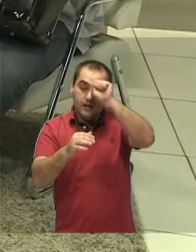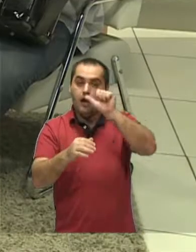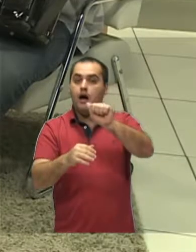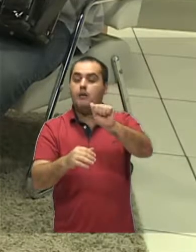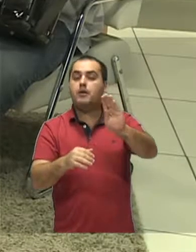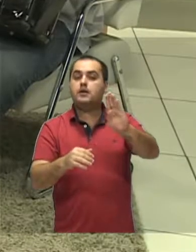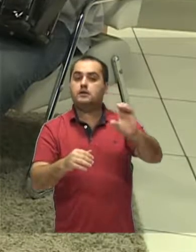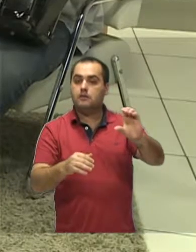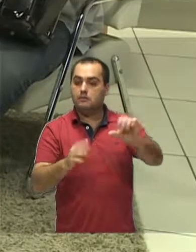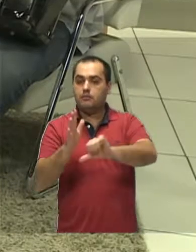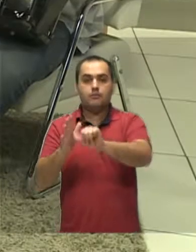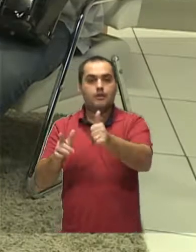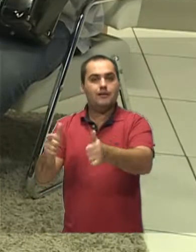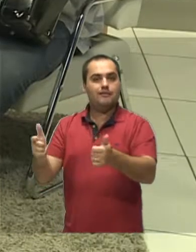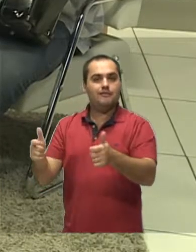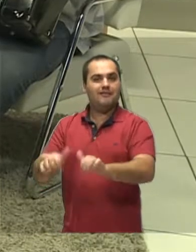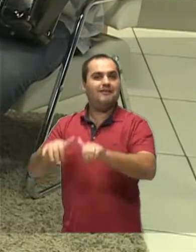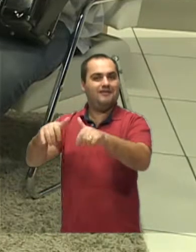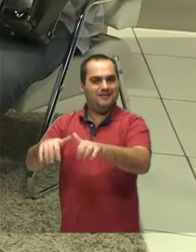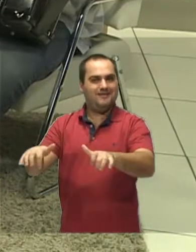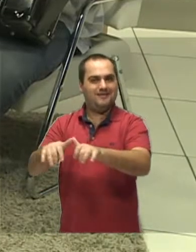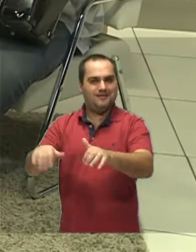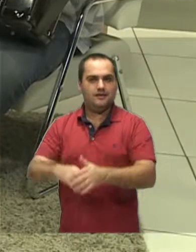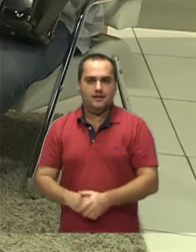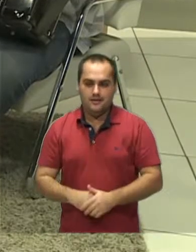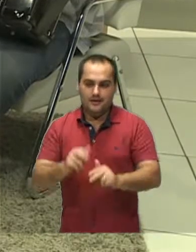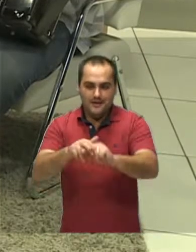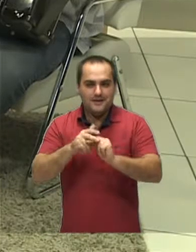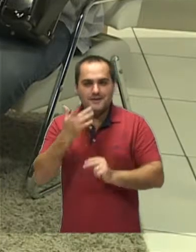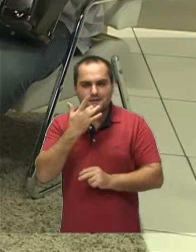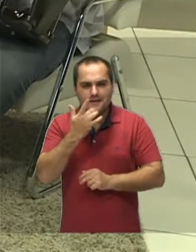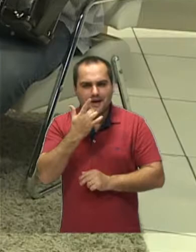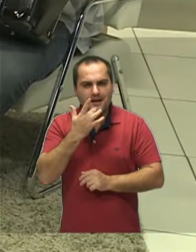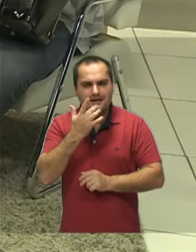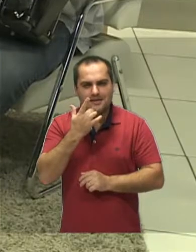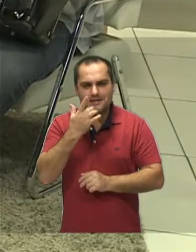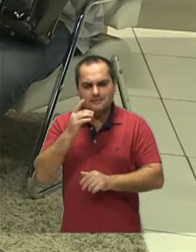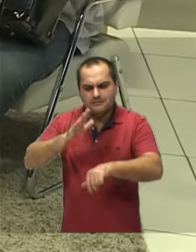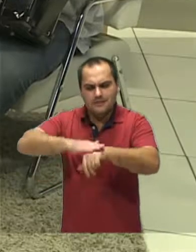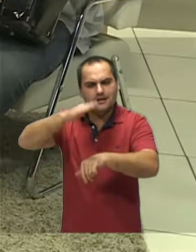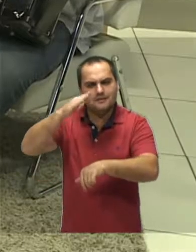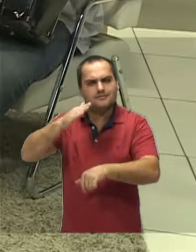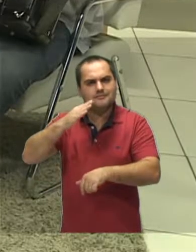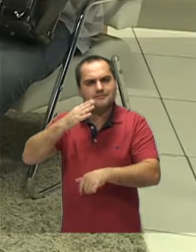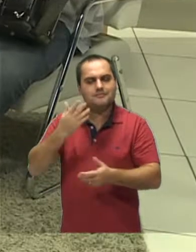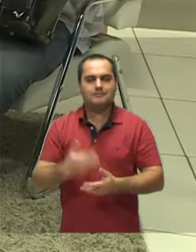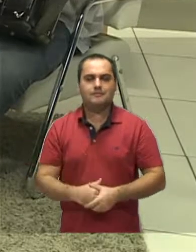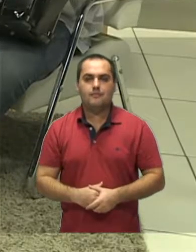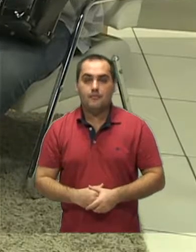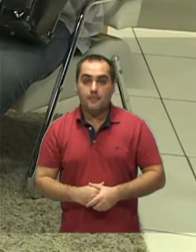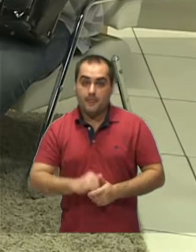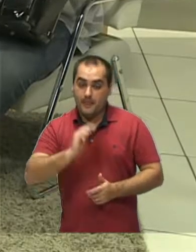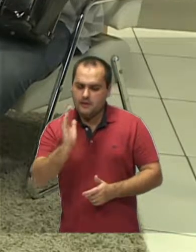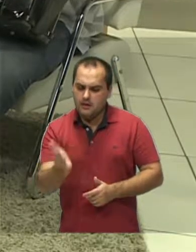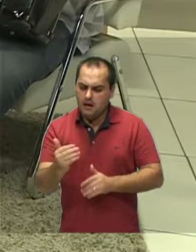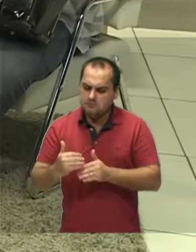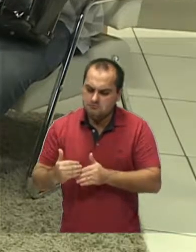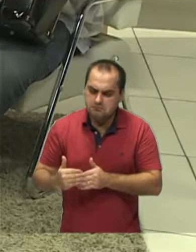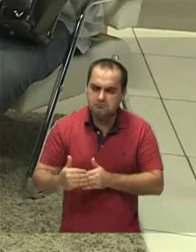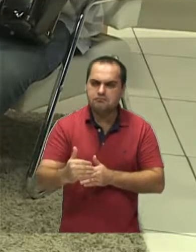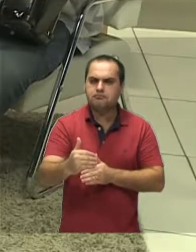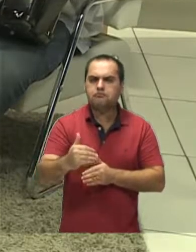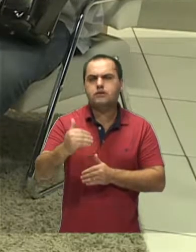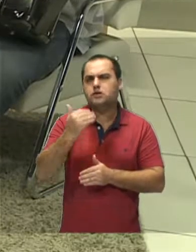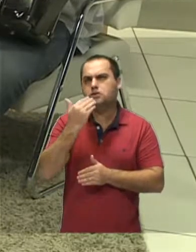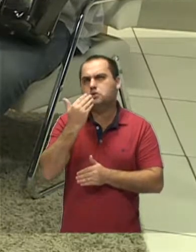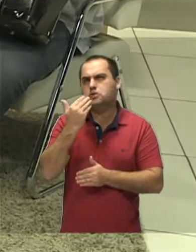o que me facilitou também muitas coisas. E a partir daí, um pouco mais tarde, na